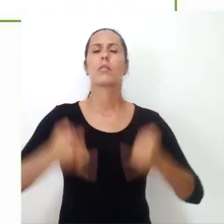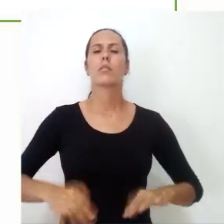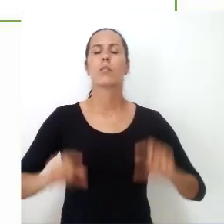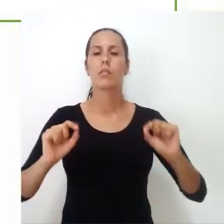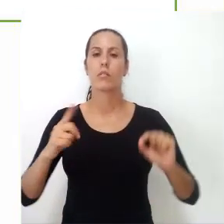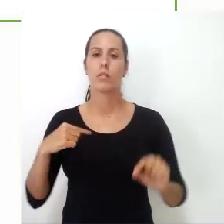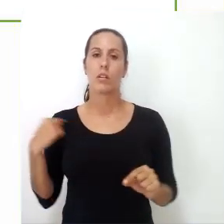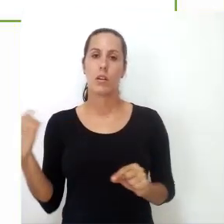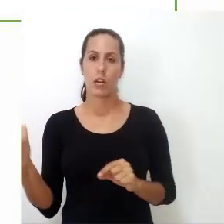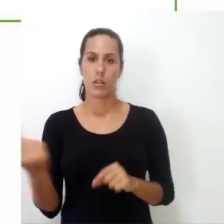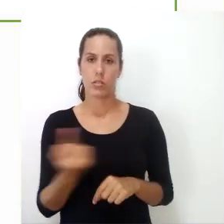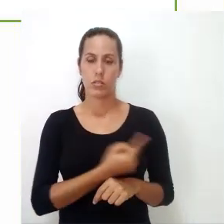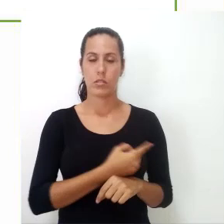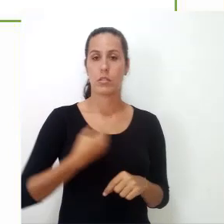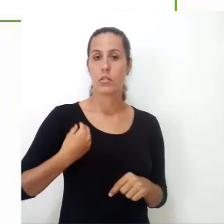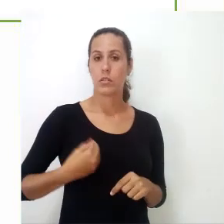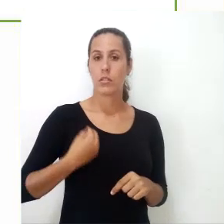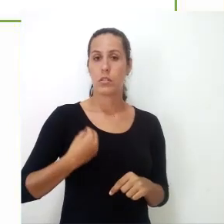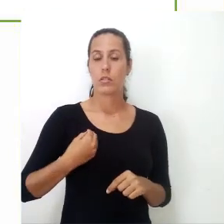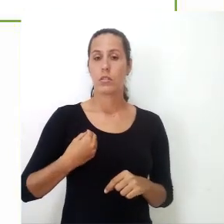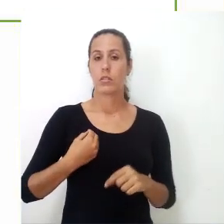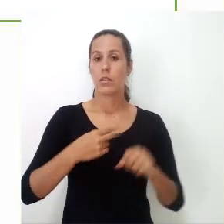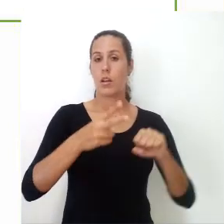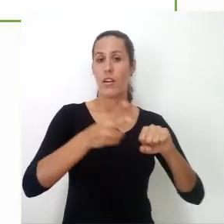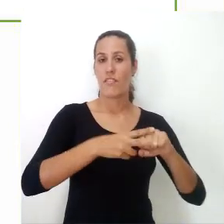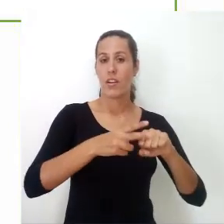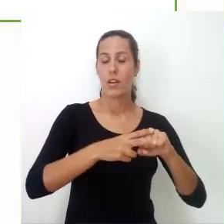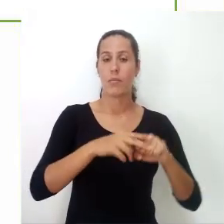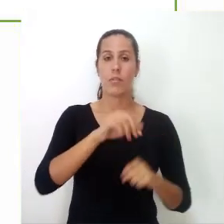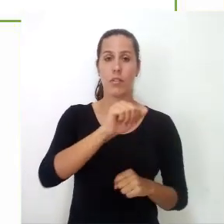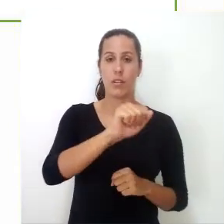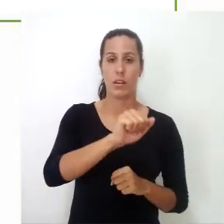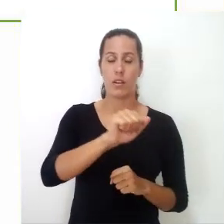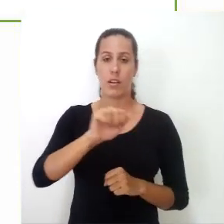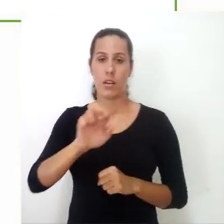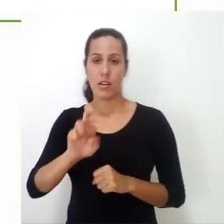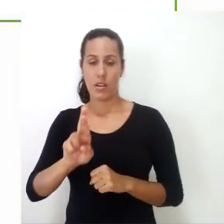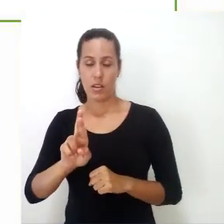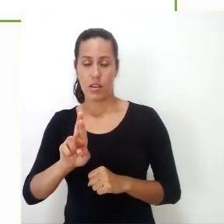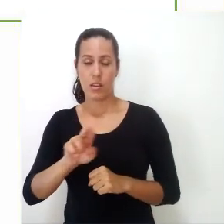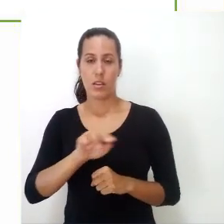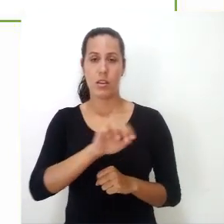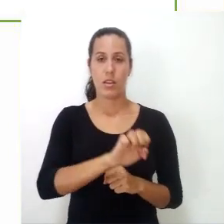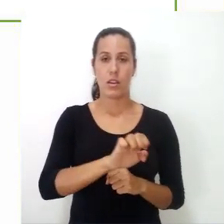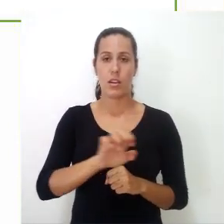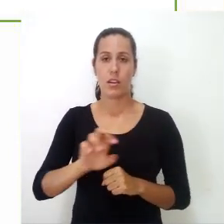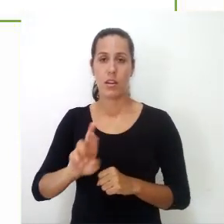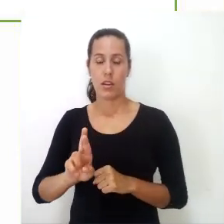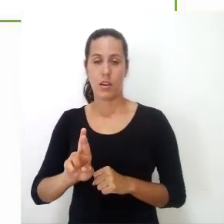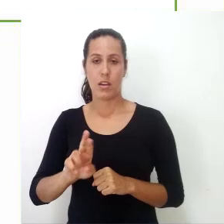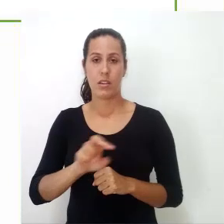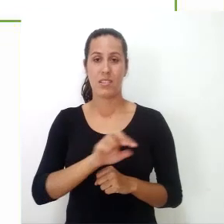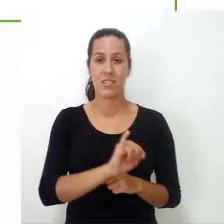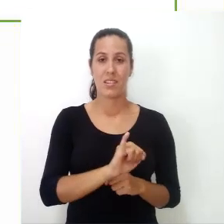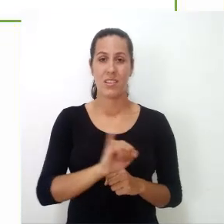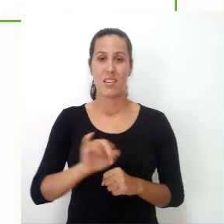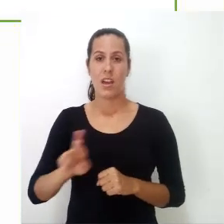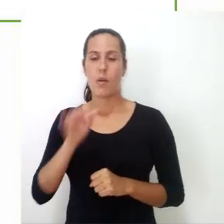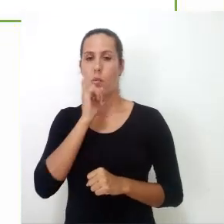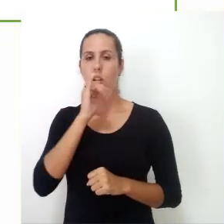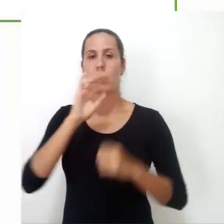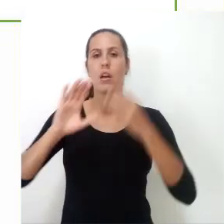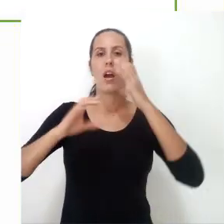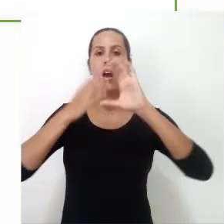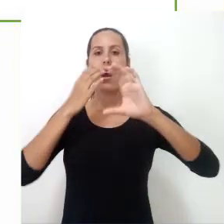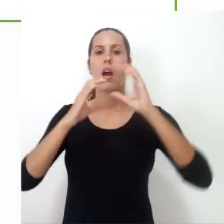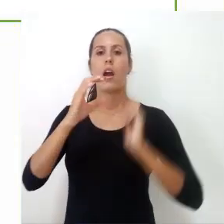É importante salientar que nós temos aqui, em especial, os verbos terminados em AR, ER e R. Lembra?